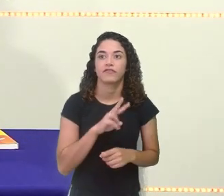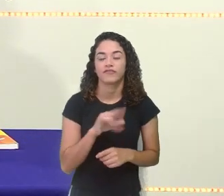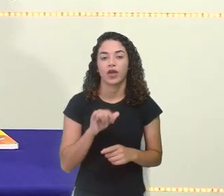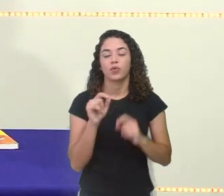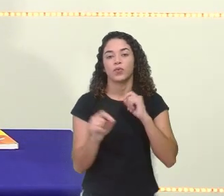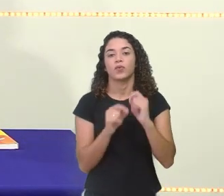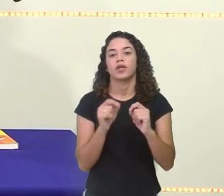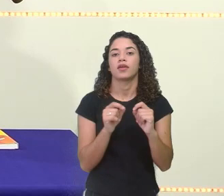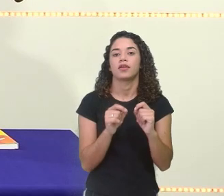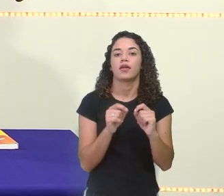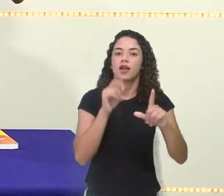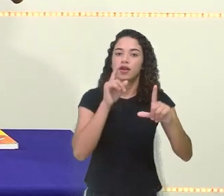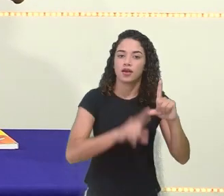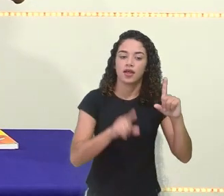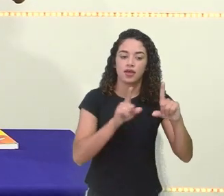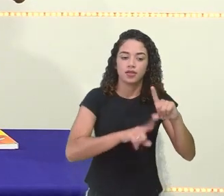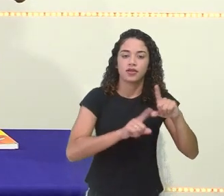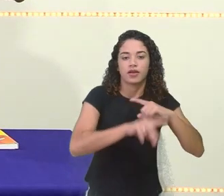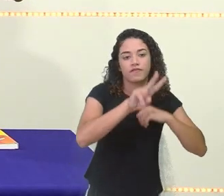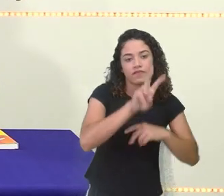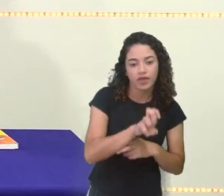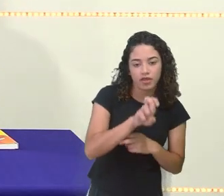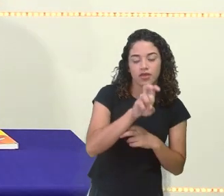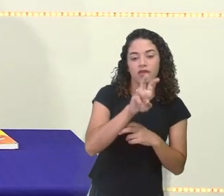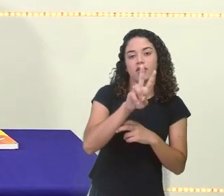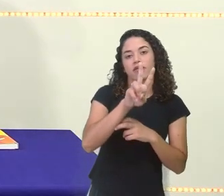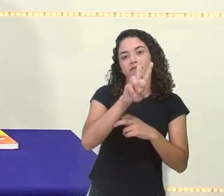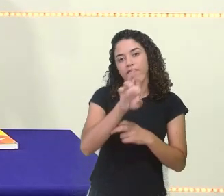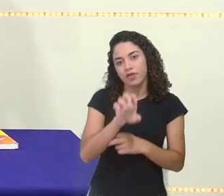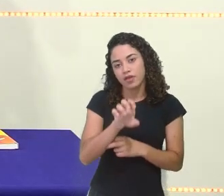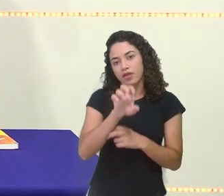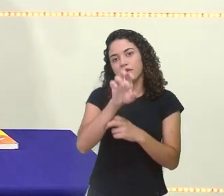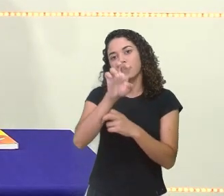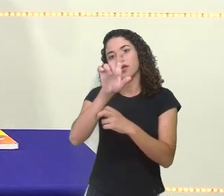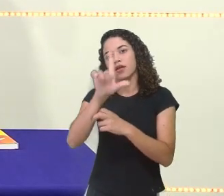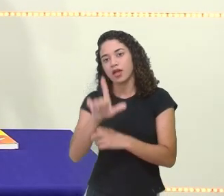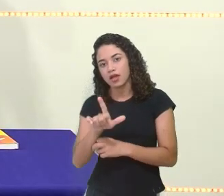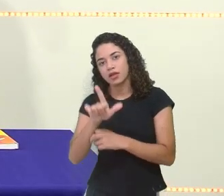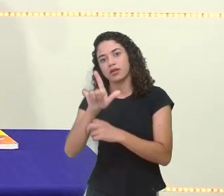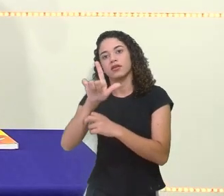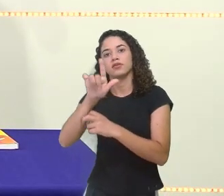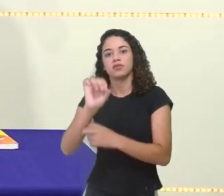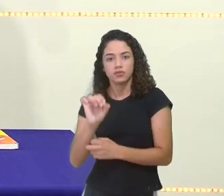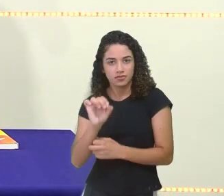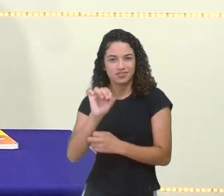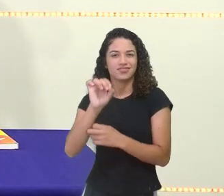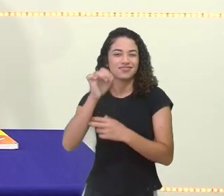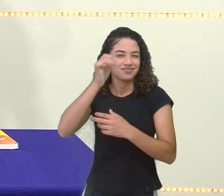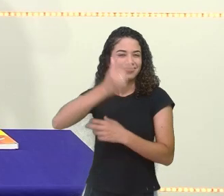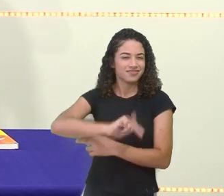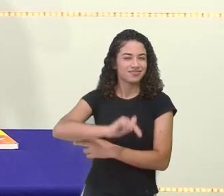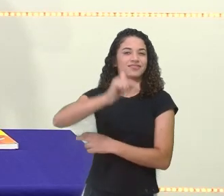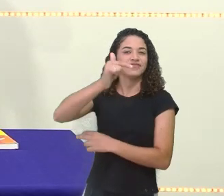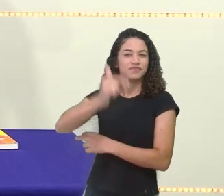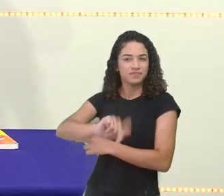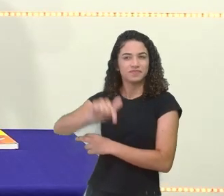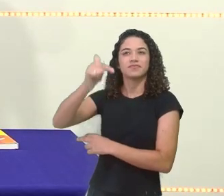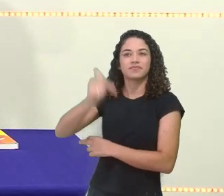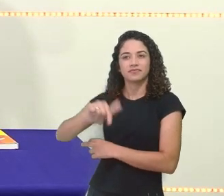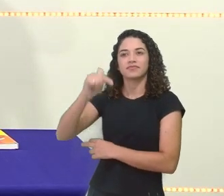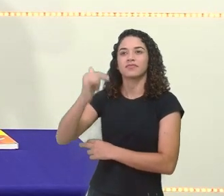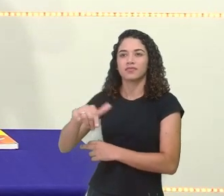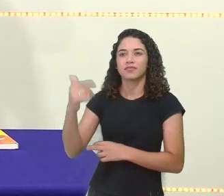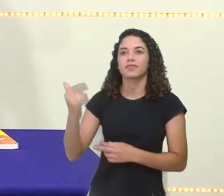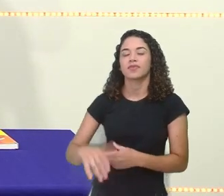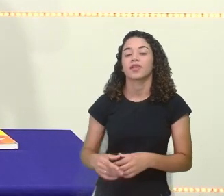cada letrinha da palavra velocidade. Bem legal, não é? Aí eu tô repetindo a letra V e